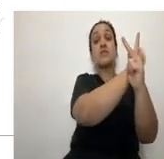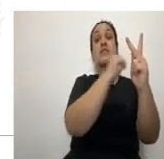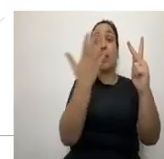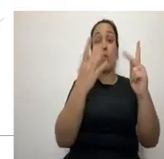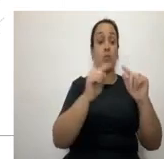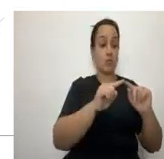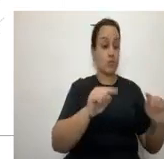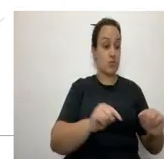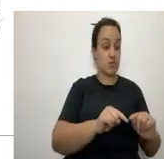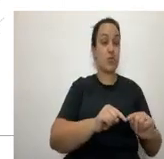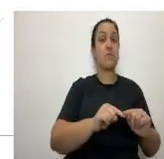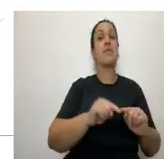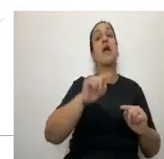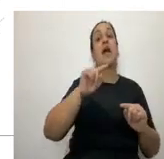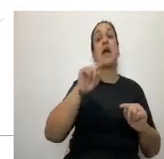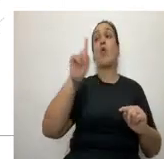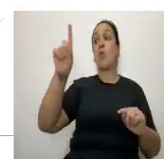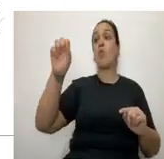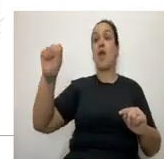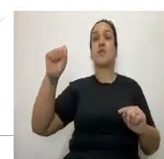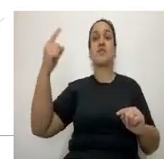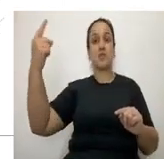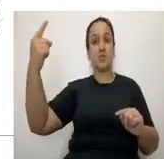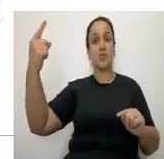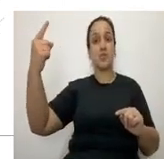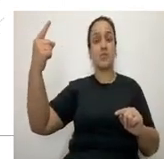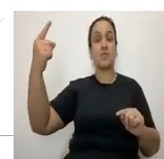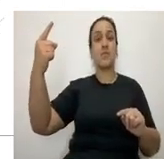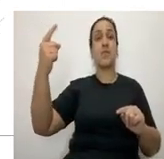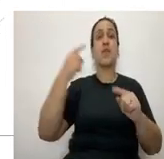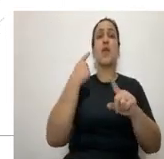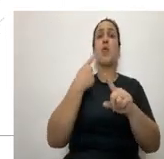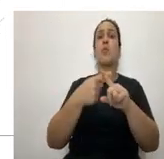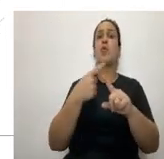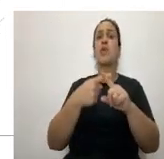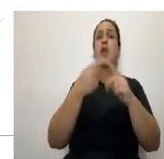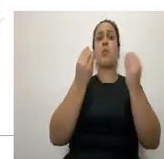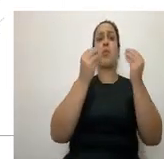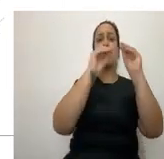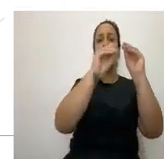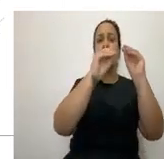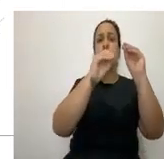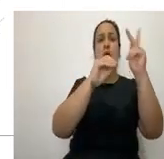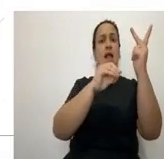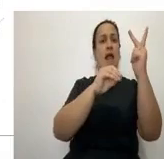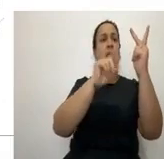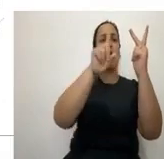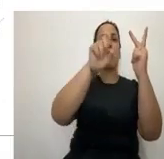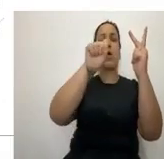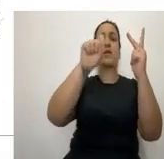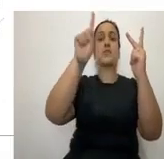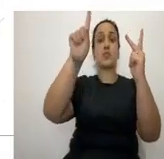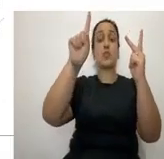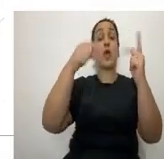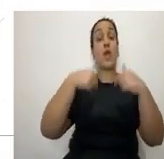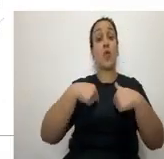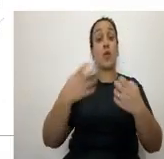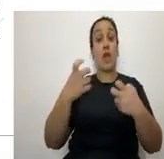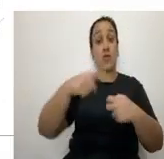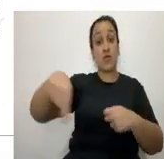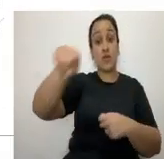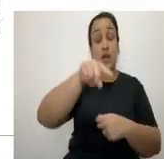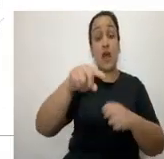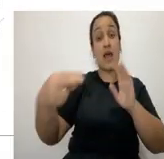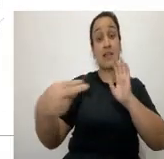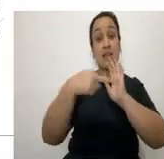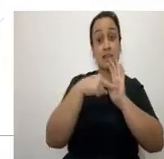um. Então, está aqui, a distribuição dele é 1s1. Por que eu estou colocando aqui? Porque eu vou chamar a atenção,